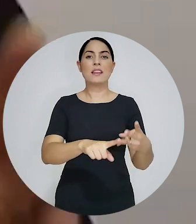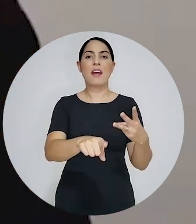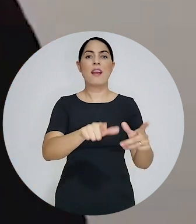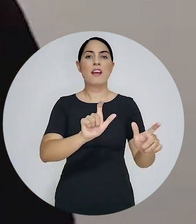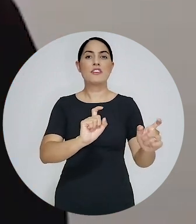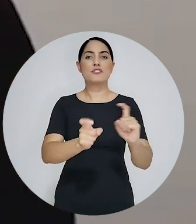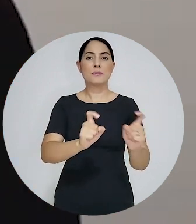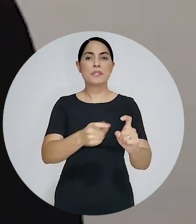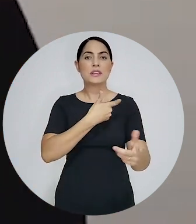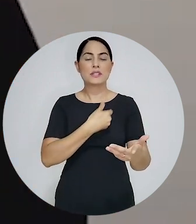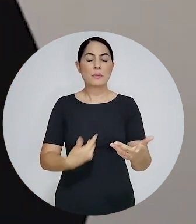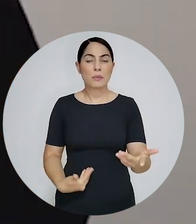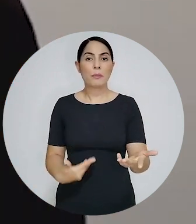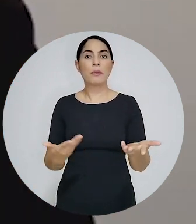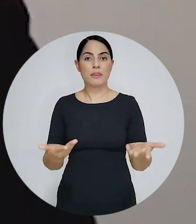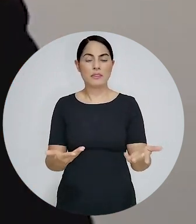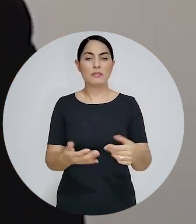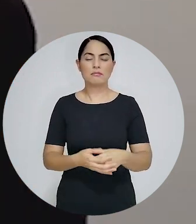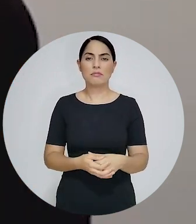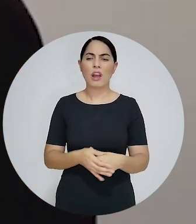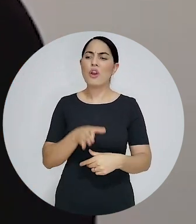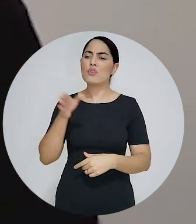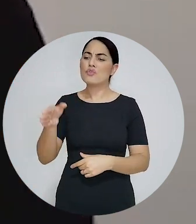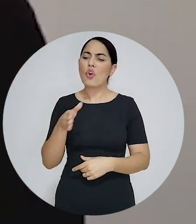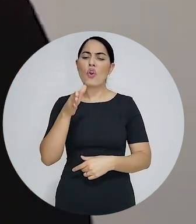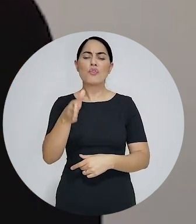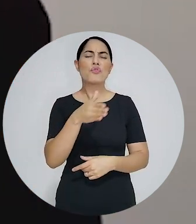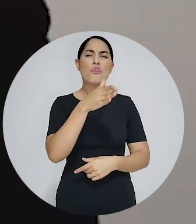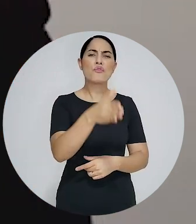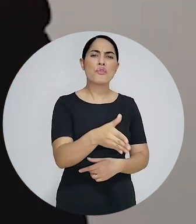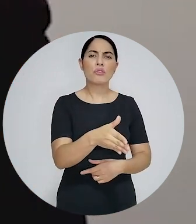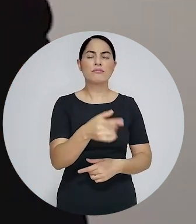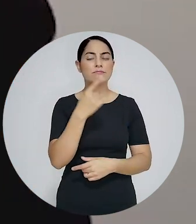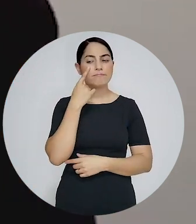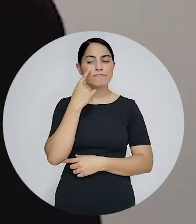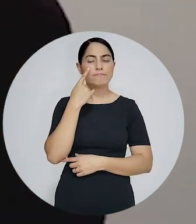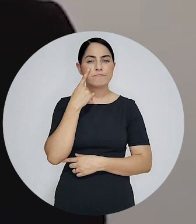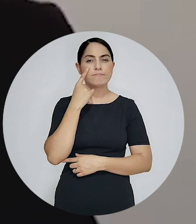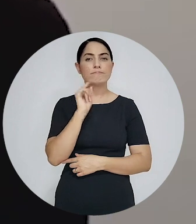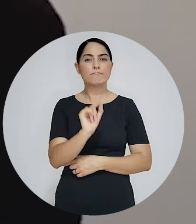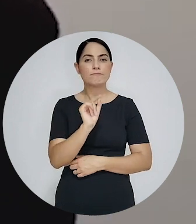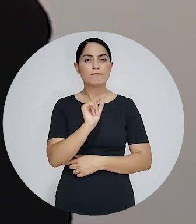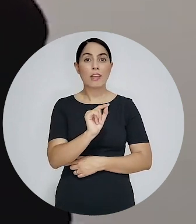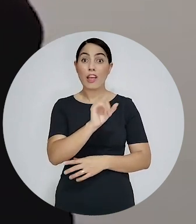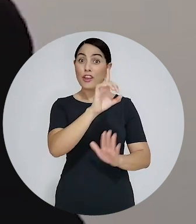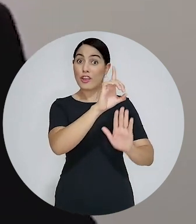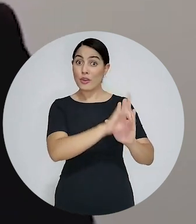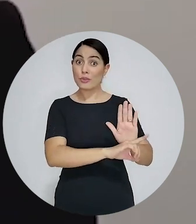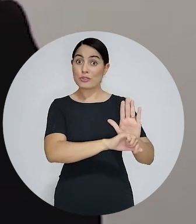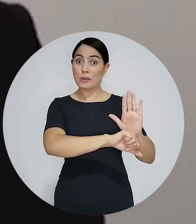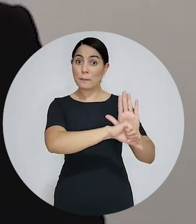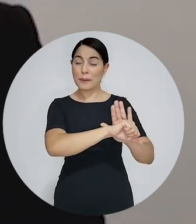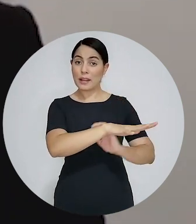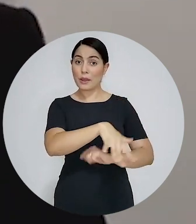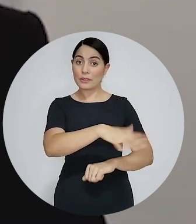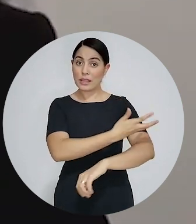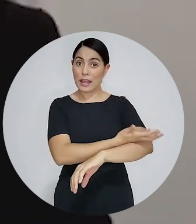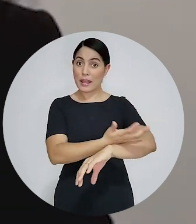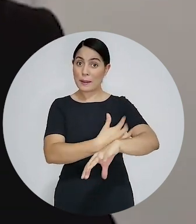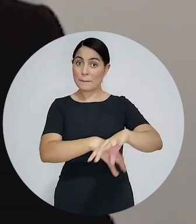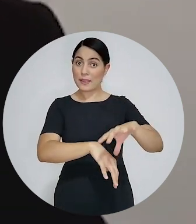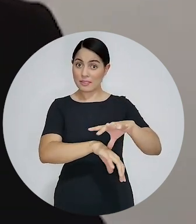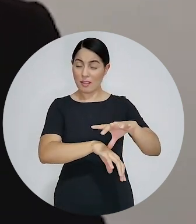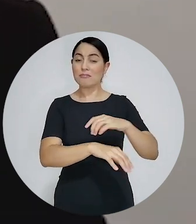eu fui num trabalhista, eu trabalhei na administração pública e até que daí eu já estava mais direcionada, fui trabalhar